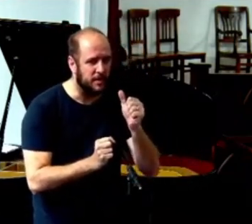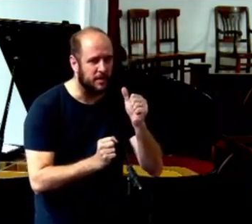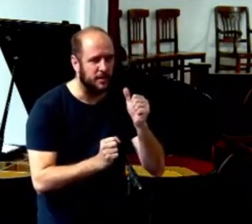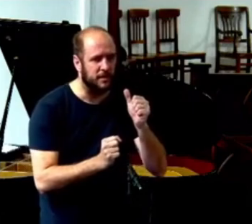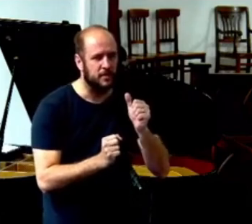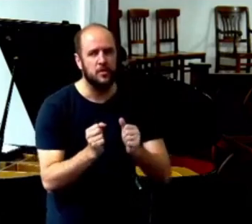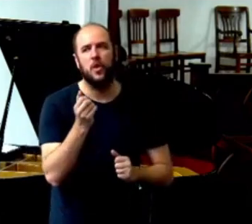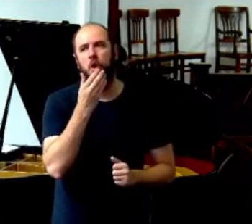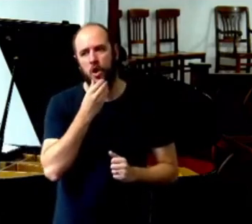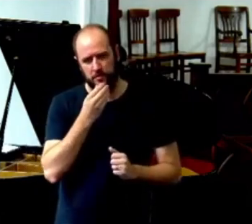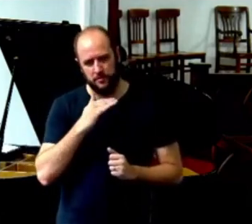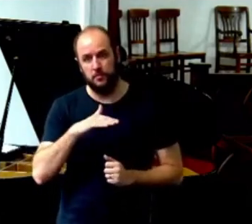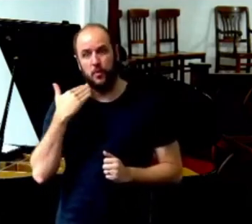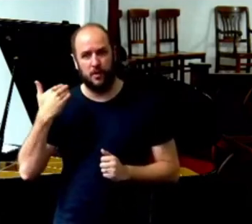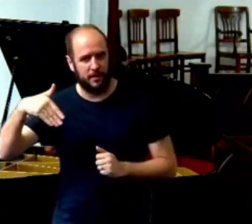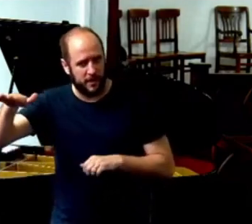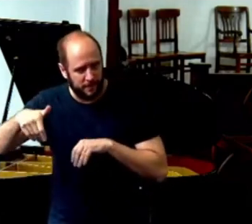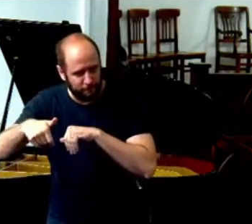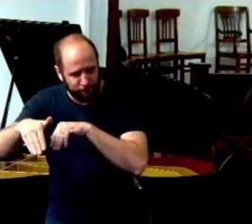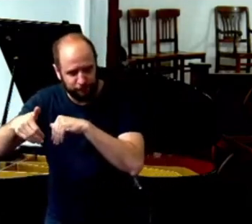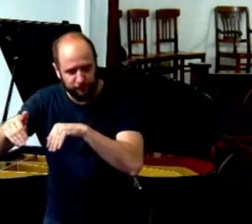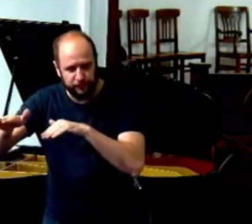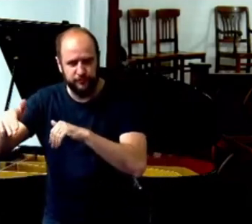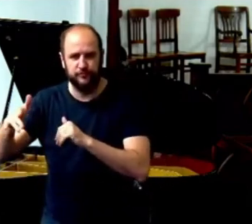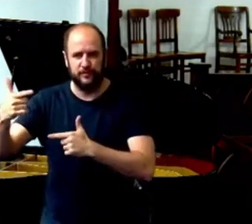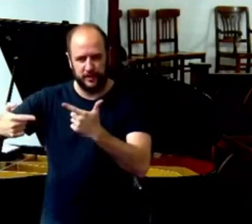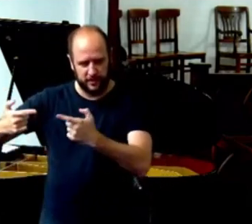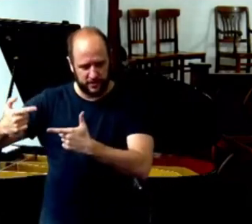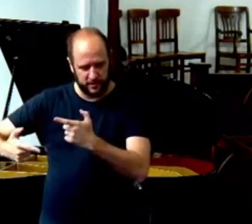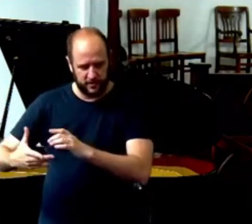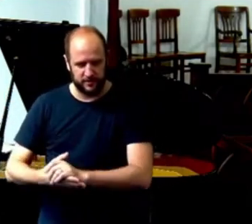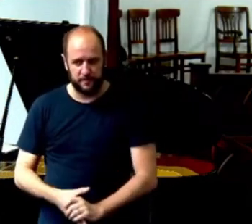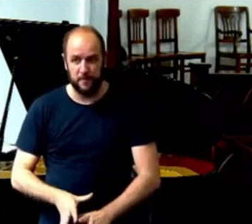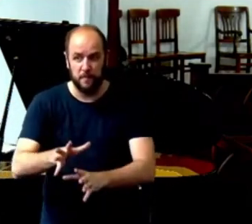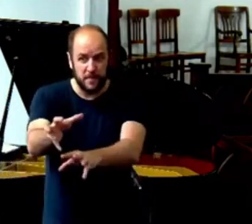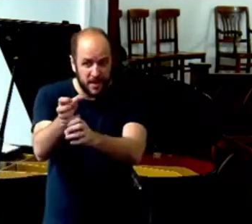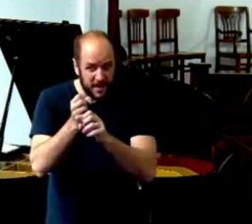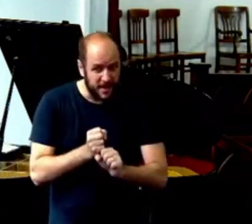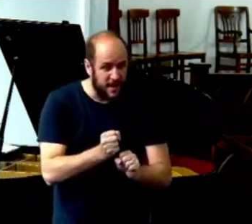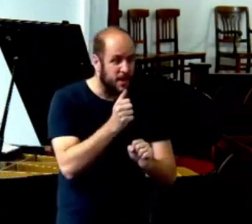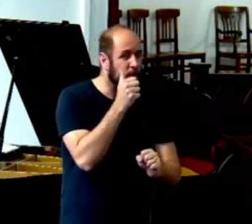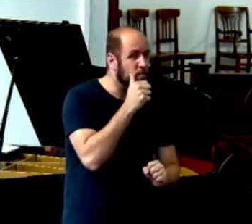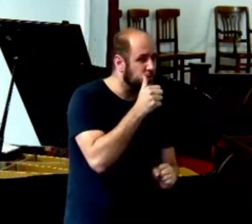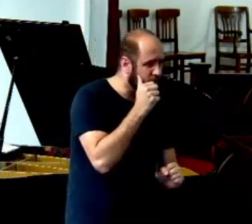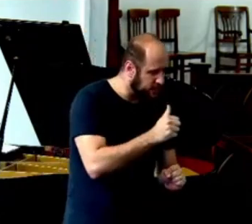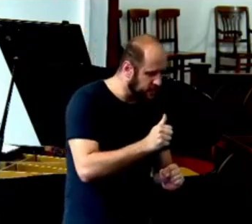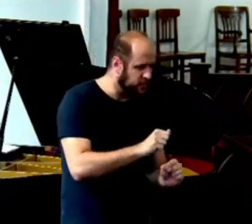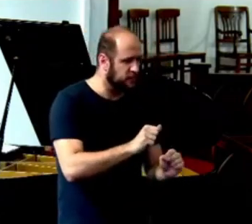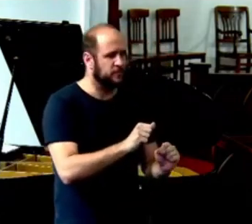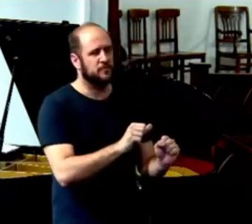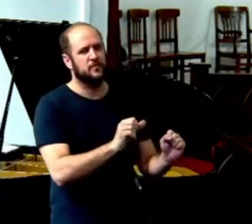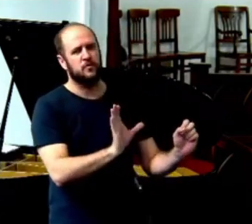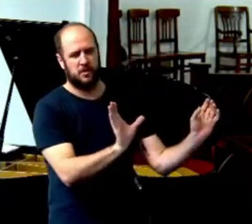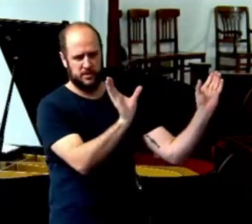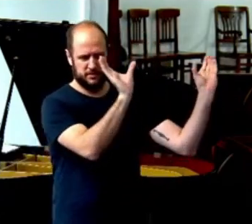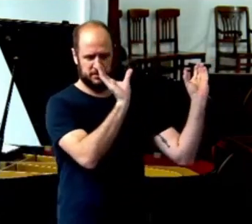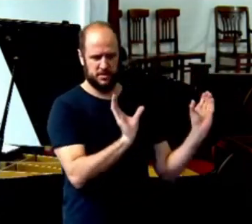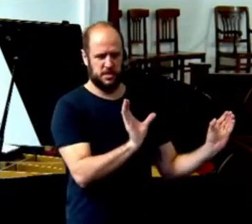Urias morre, ele toma Batseba, traz ela para o palácio.